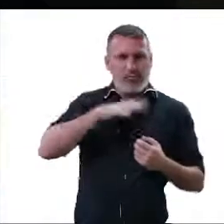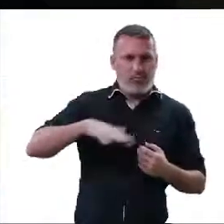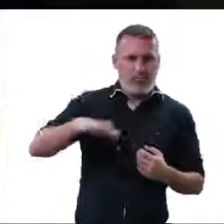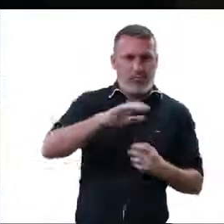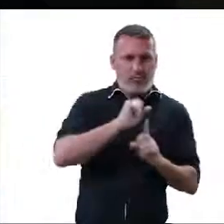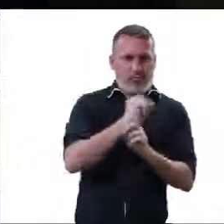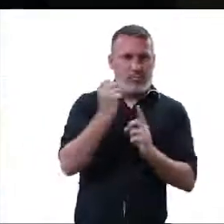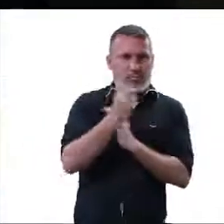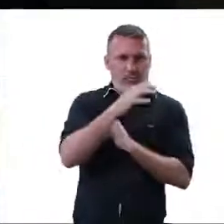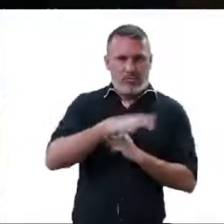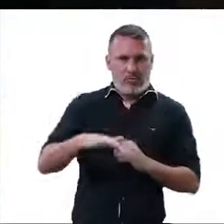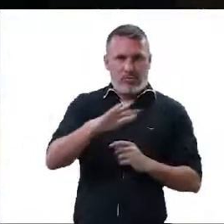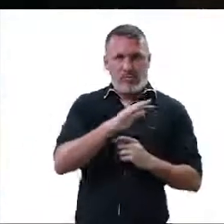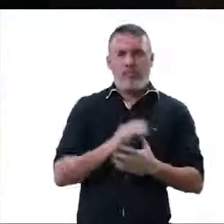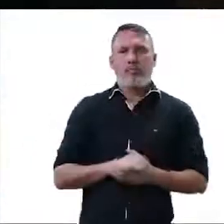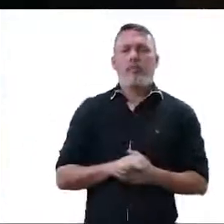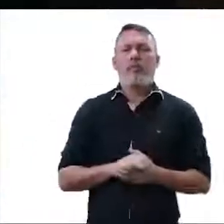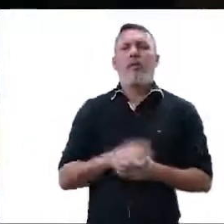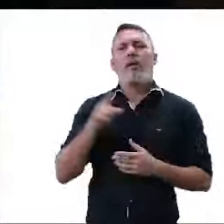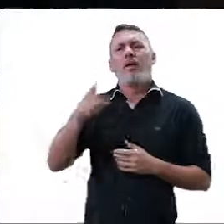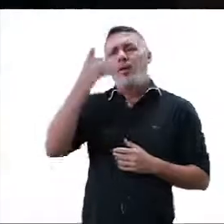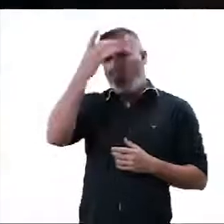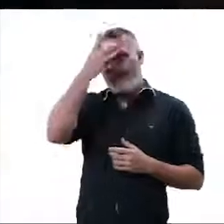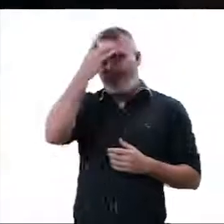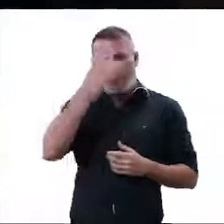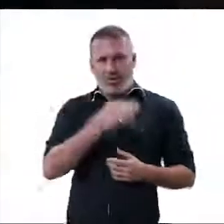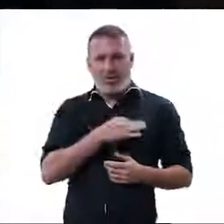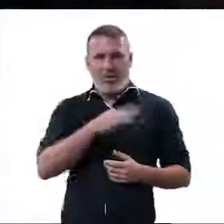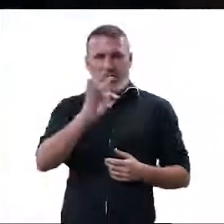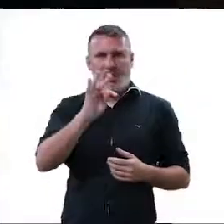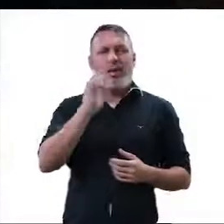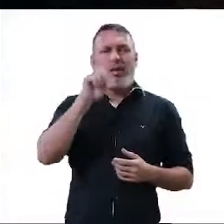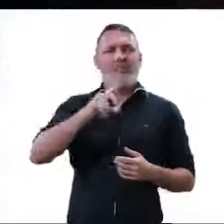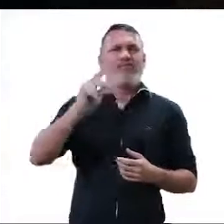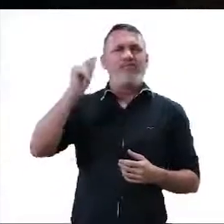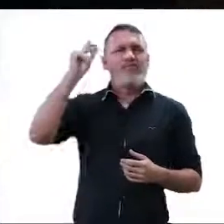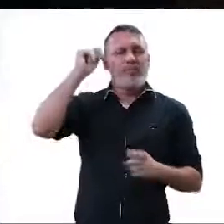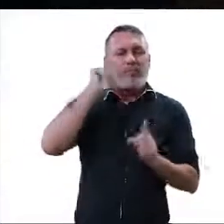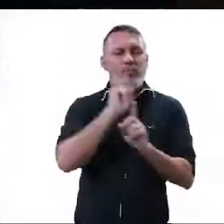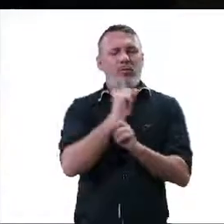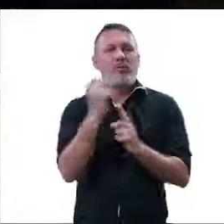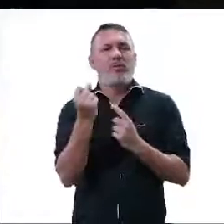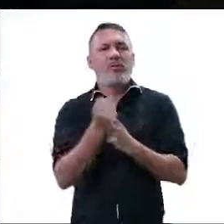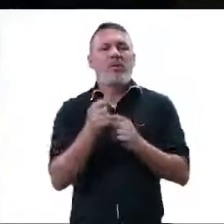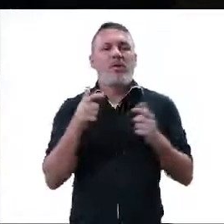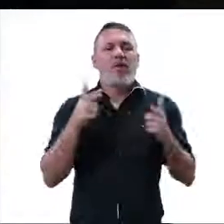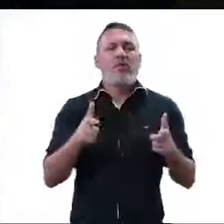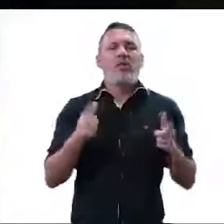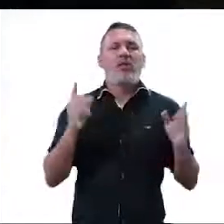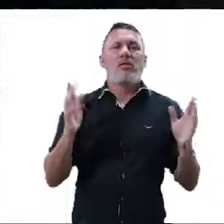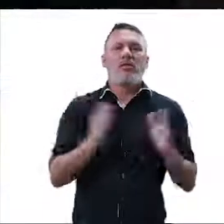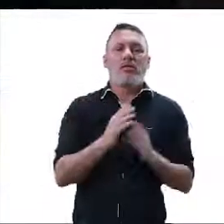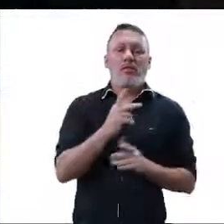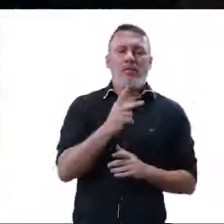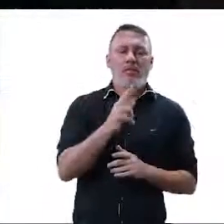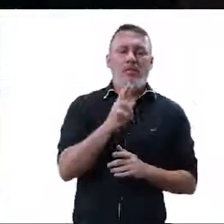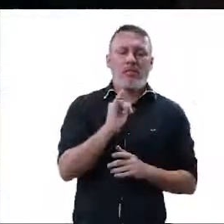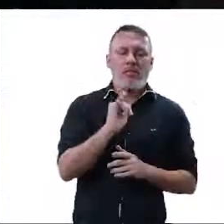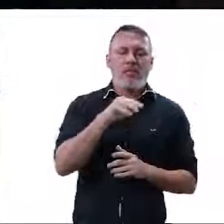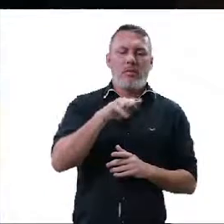Essa concepção ela vai ser característica das sociedades chamadas primitivas até mais ou menos ali a Idade